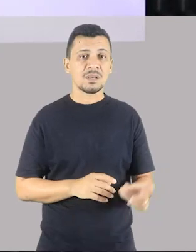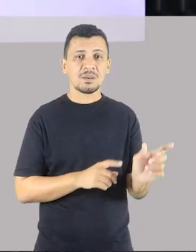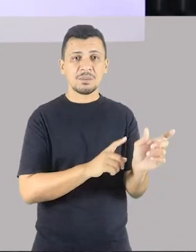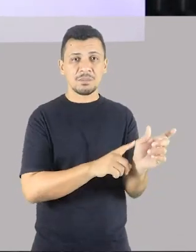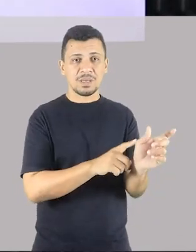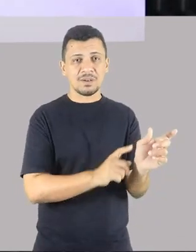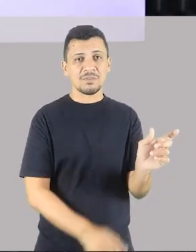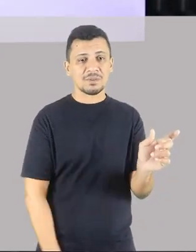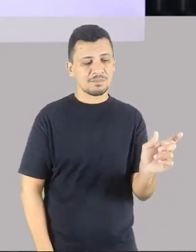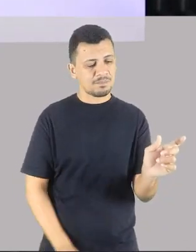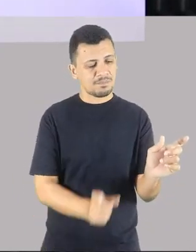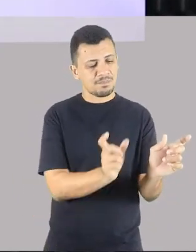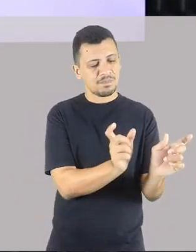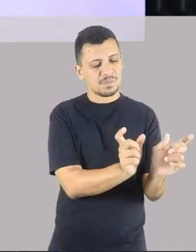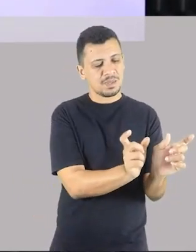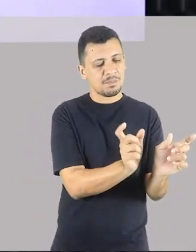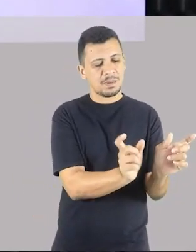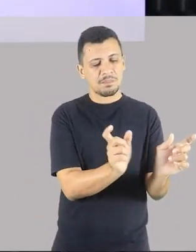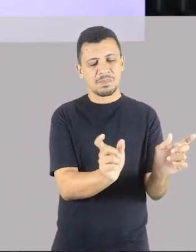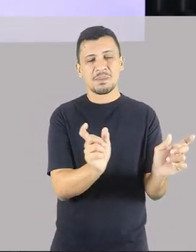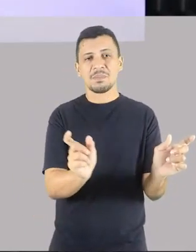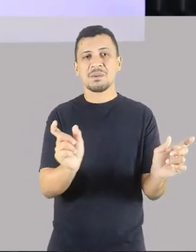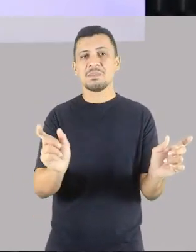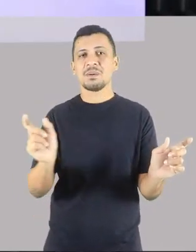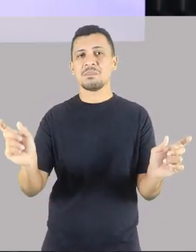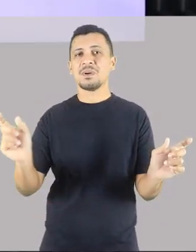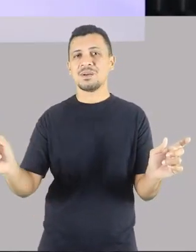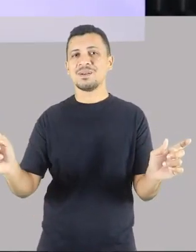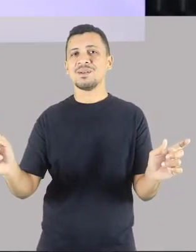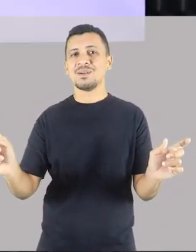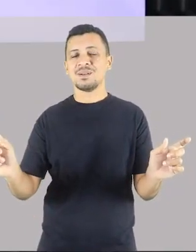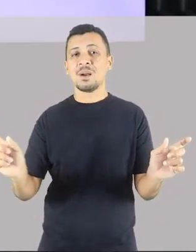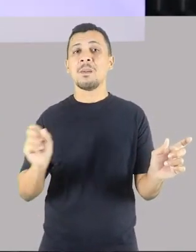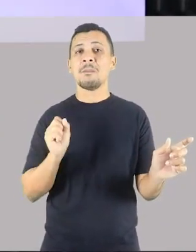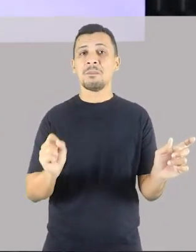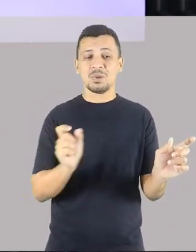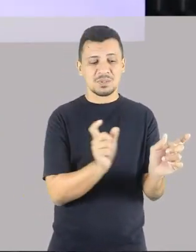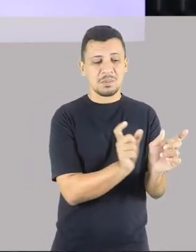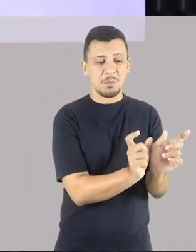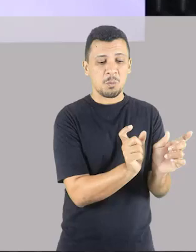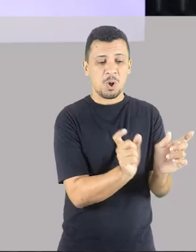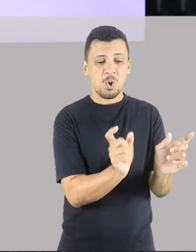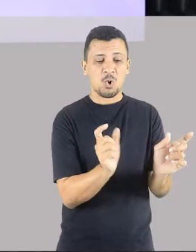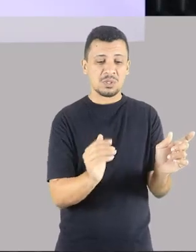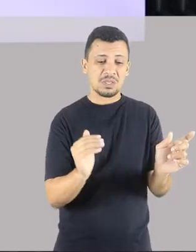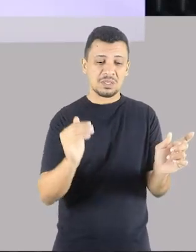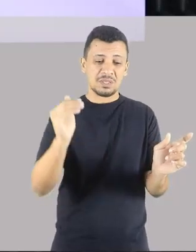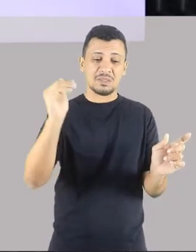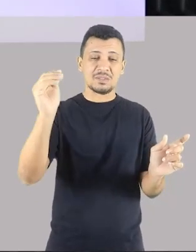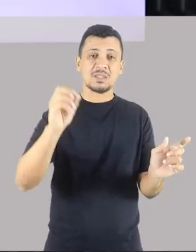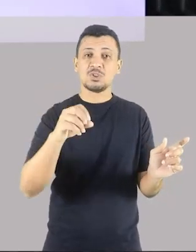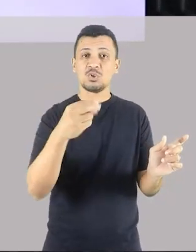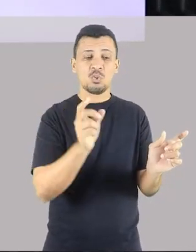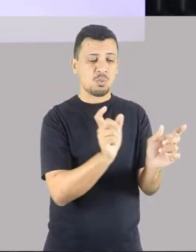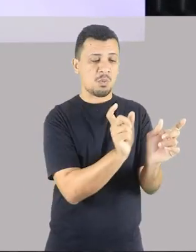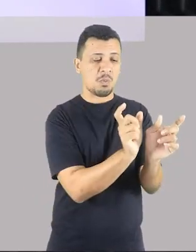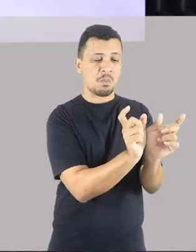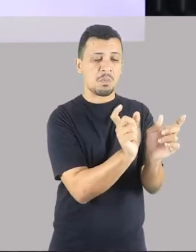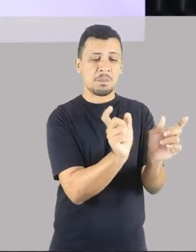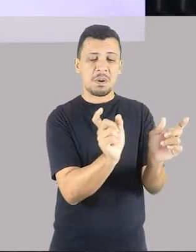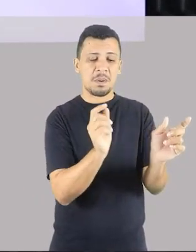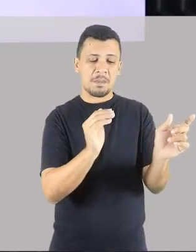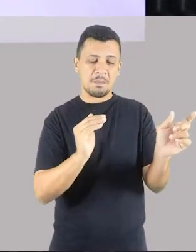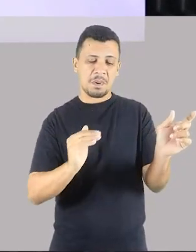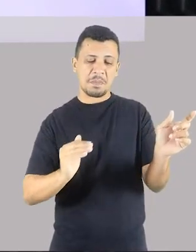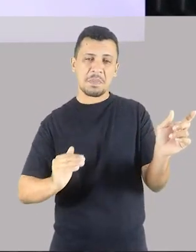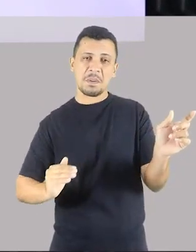aproximar palavras numa ordem. E essa ordem pode ser crescente ou decrescente. Tudo bem?